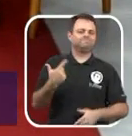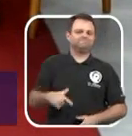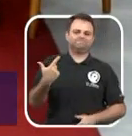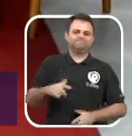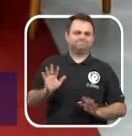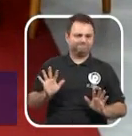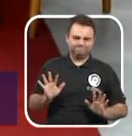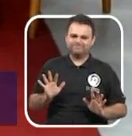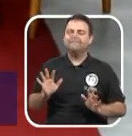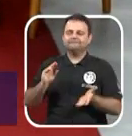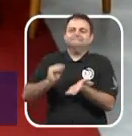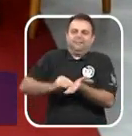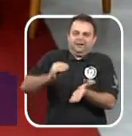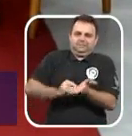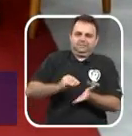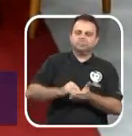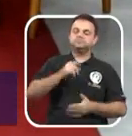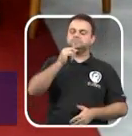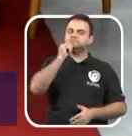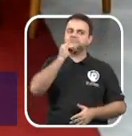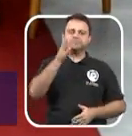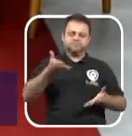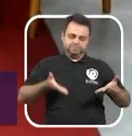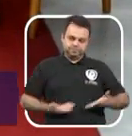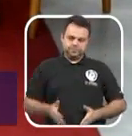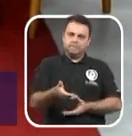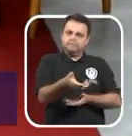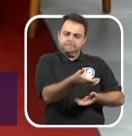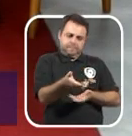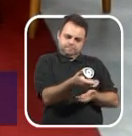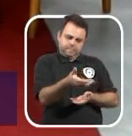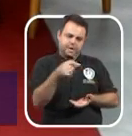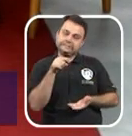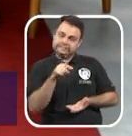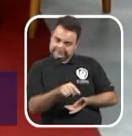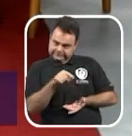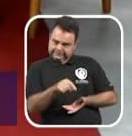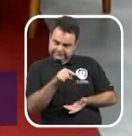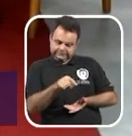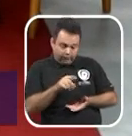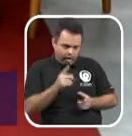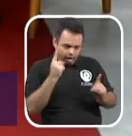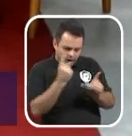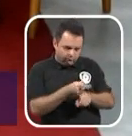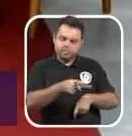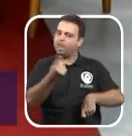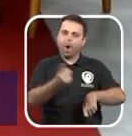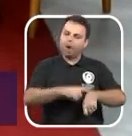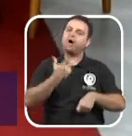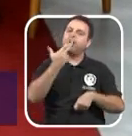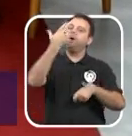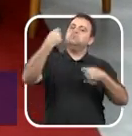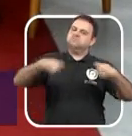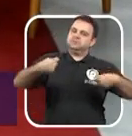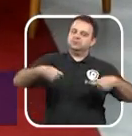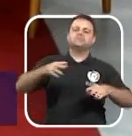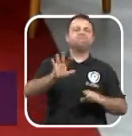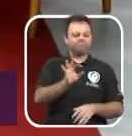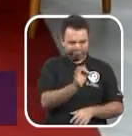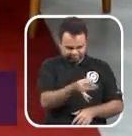essa anomalia e já imaginar ali como seria o tratamento correto para ela. Né? O centro em São Paulo, mais próximo de Rio